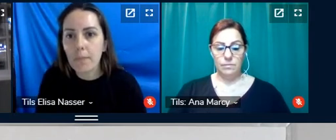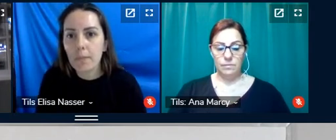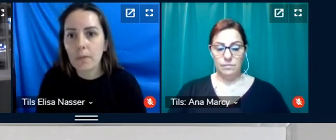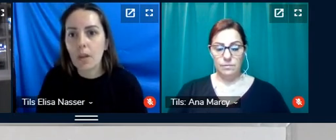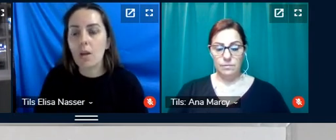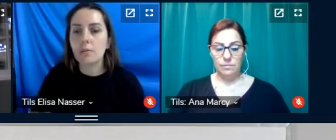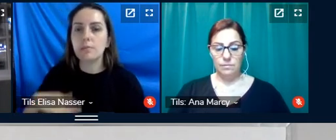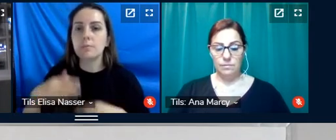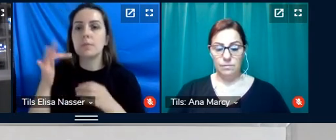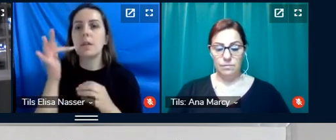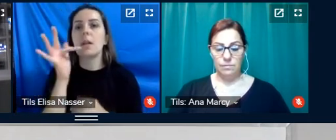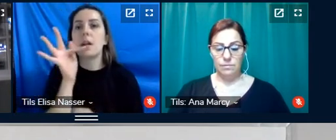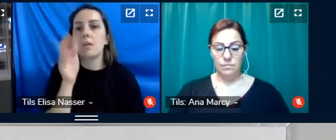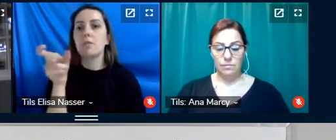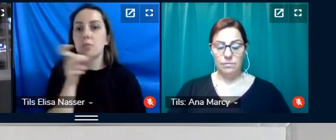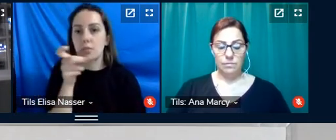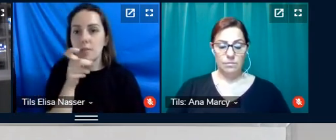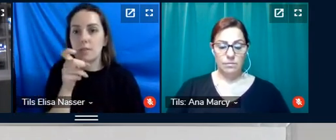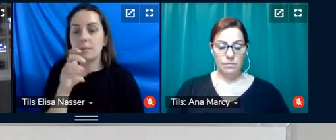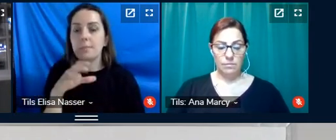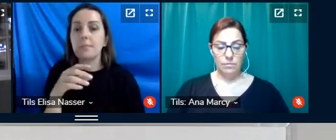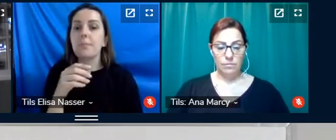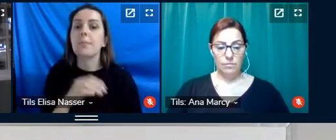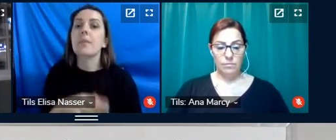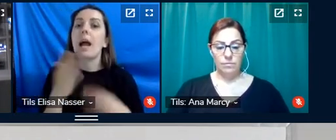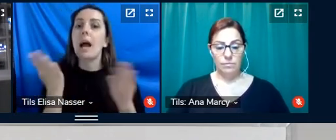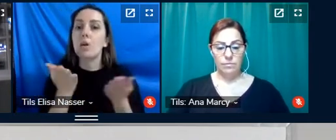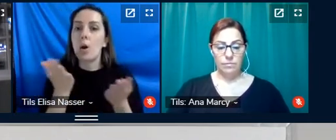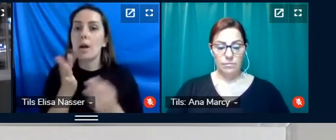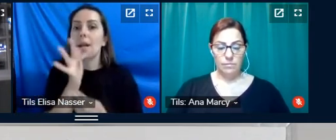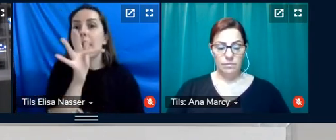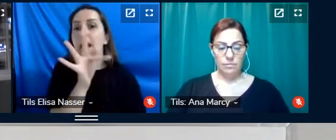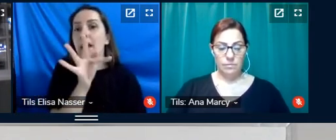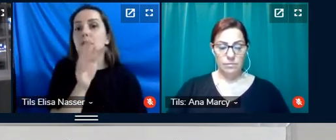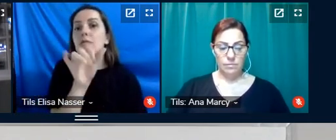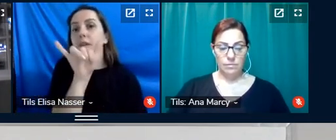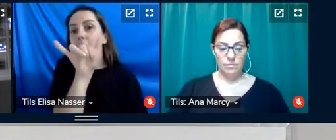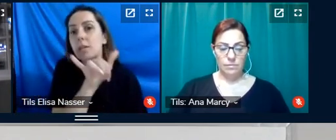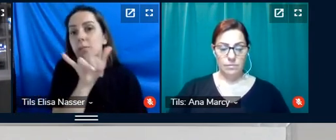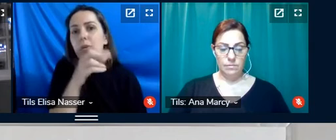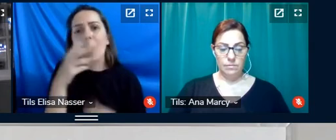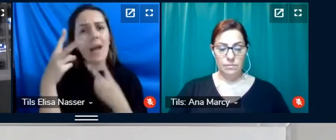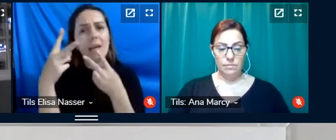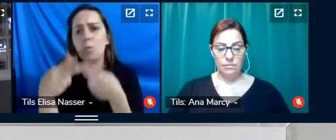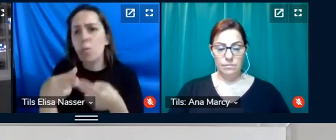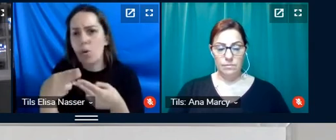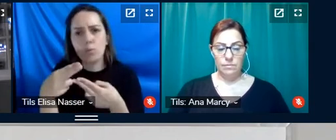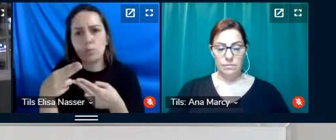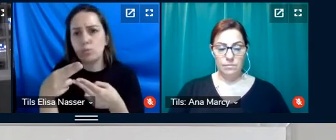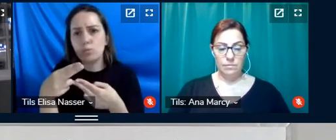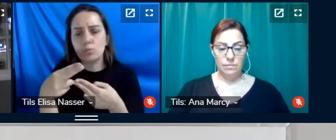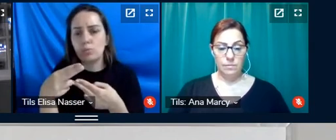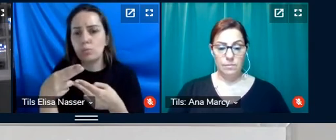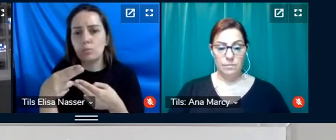E o Fy. Fy, mesma coisa, só que o Fy